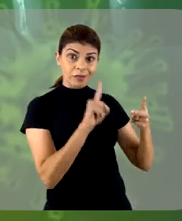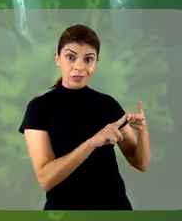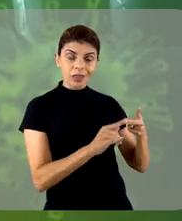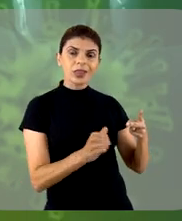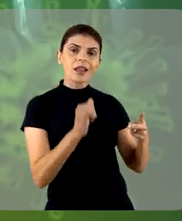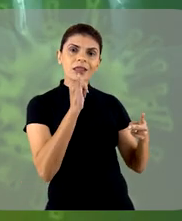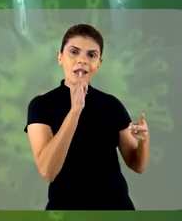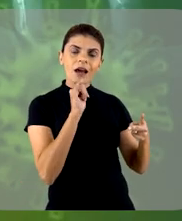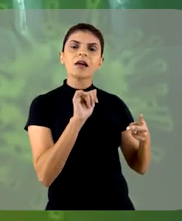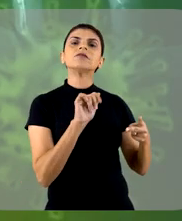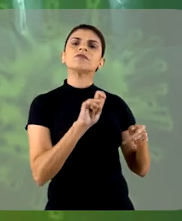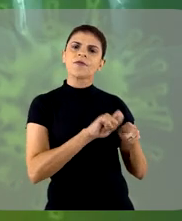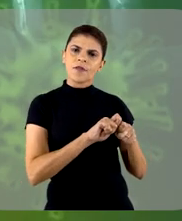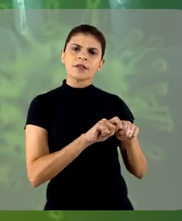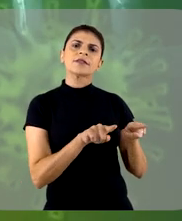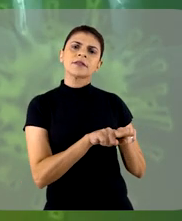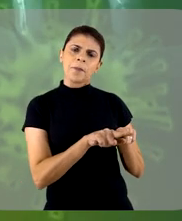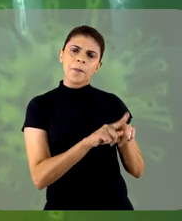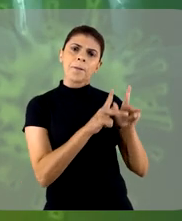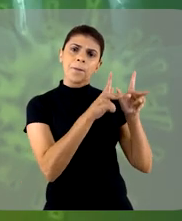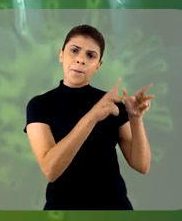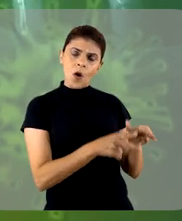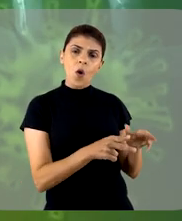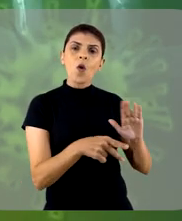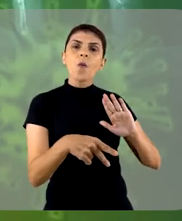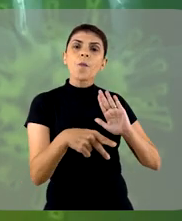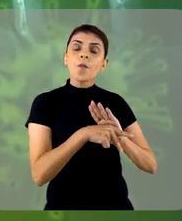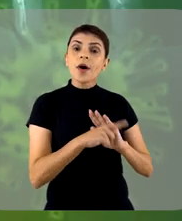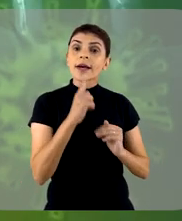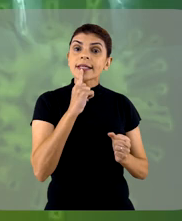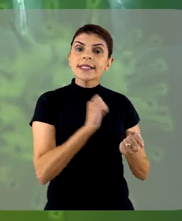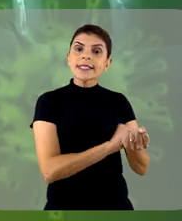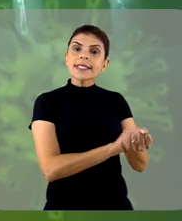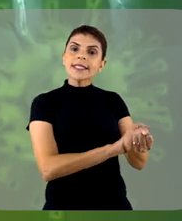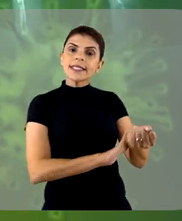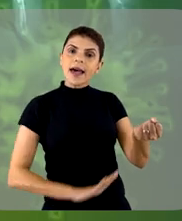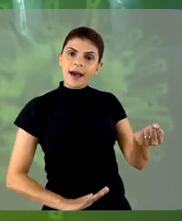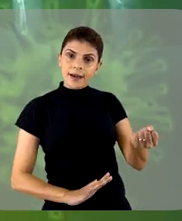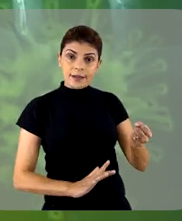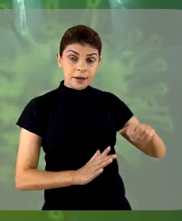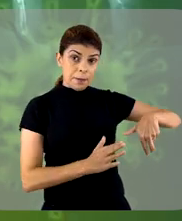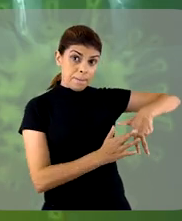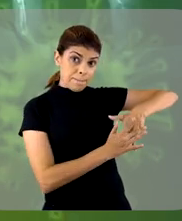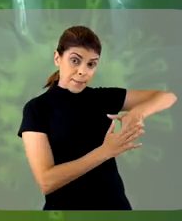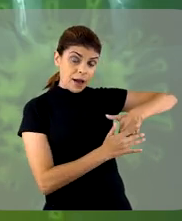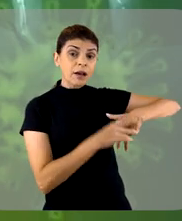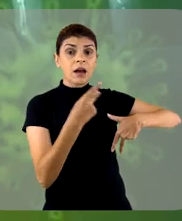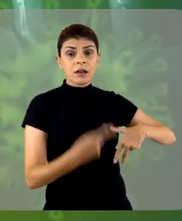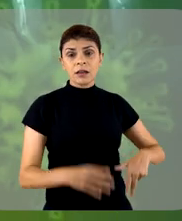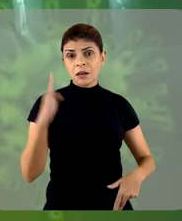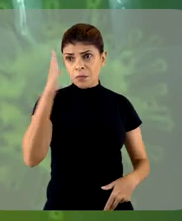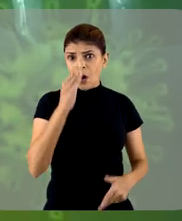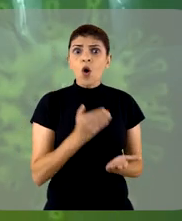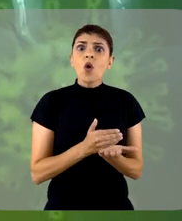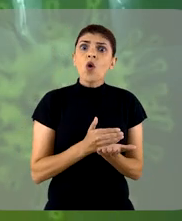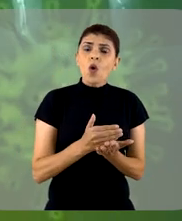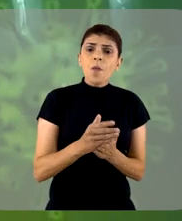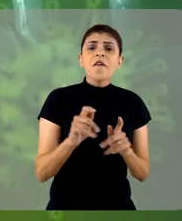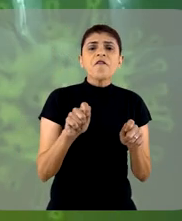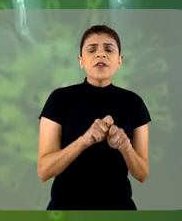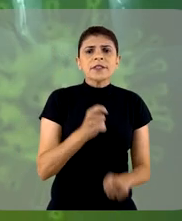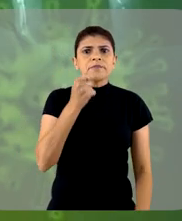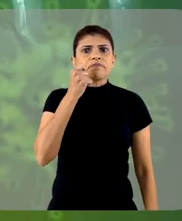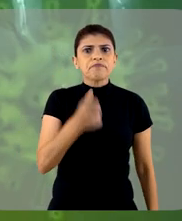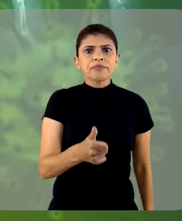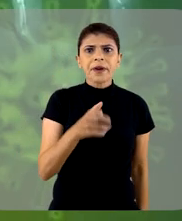teste laboratorial que a gente tem, ele é feito em amostra de sangue dos pacientes, que no Brasil inicialmente chegou através dos